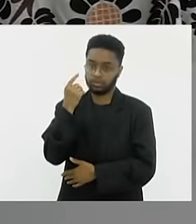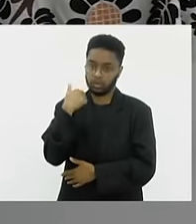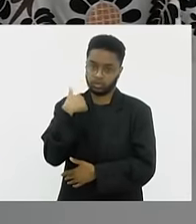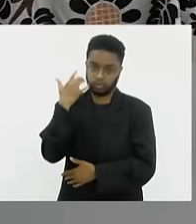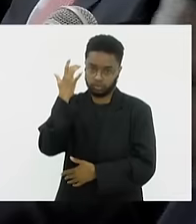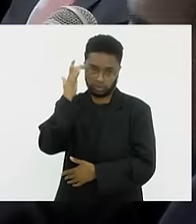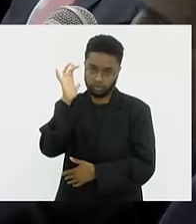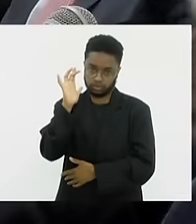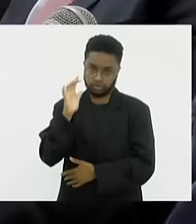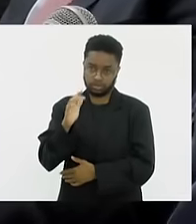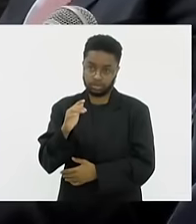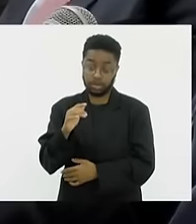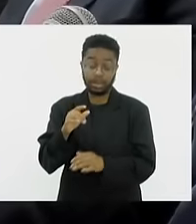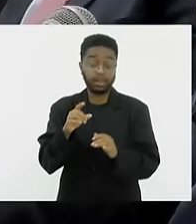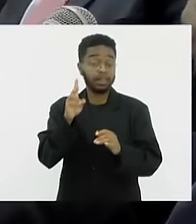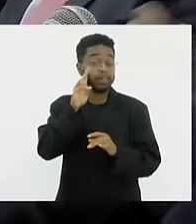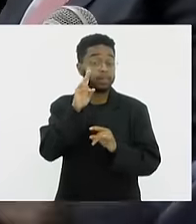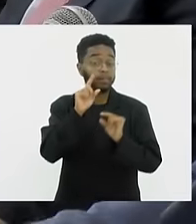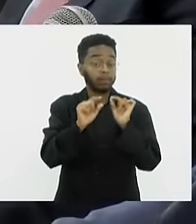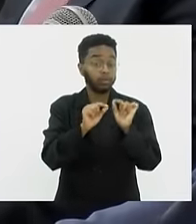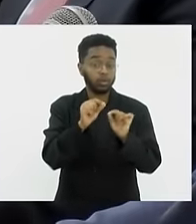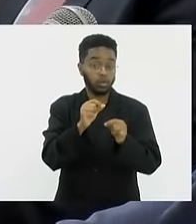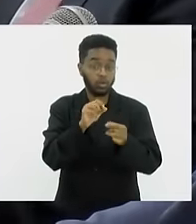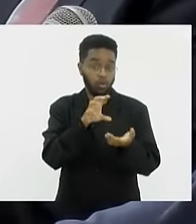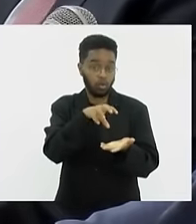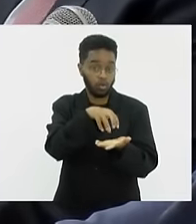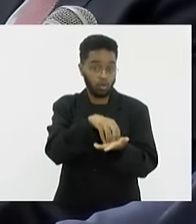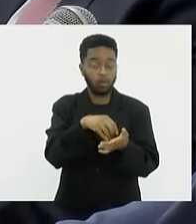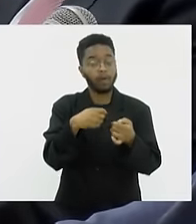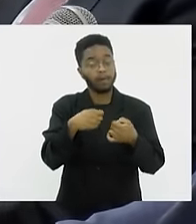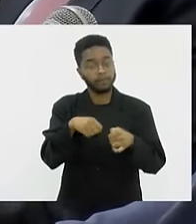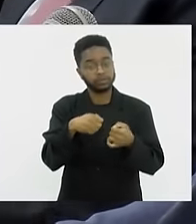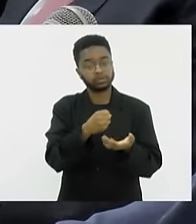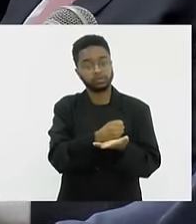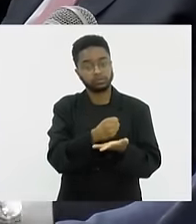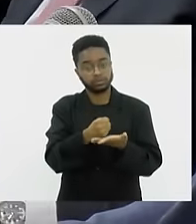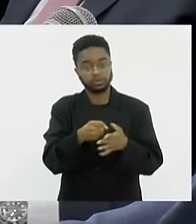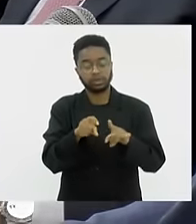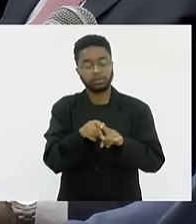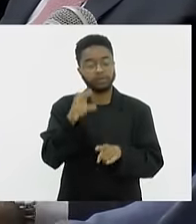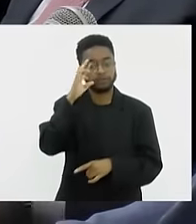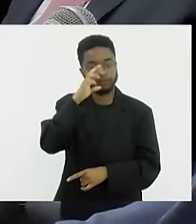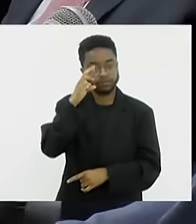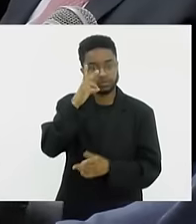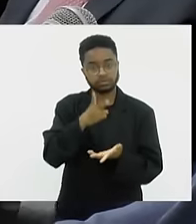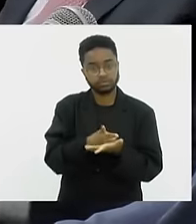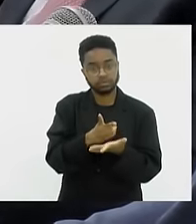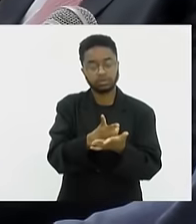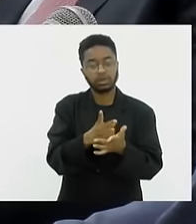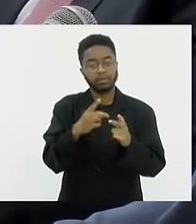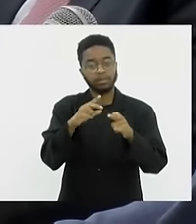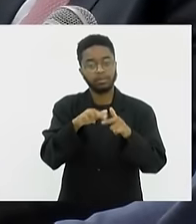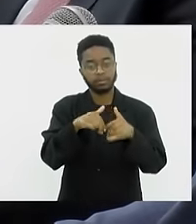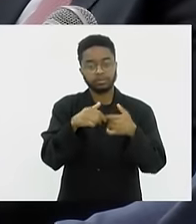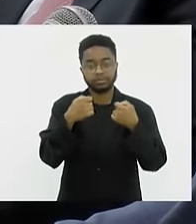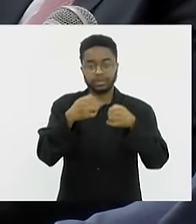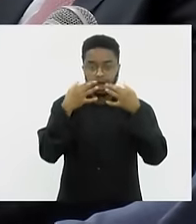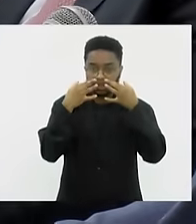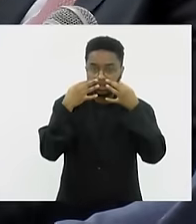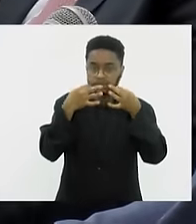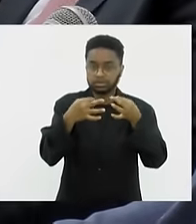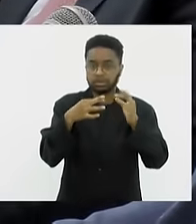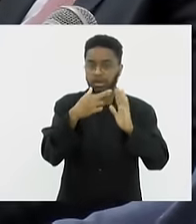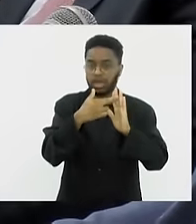lembrando que é dever do órgão contratante a fiscalização constante, especialmente em atenção aos requisitos que o próprio órgão